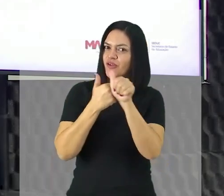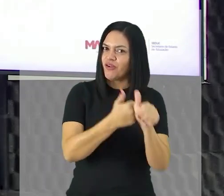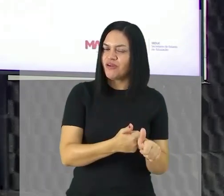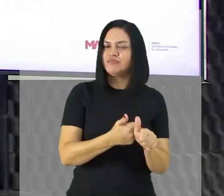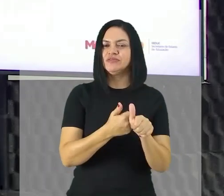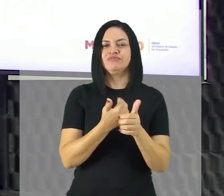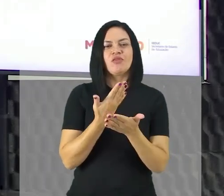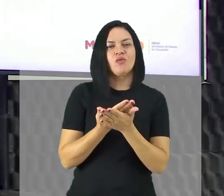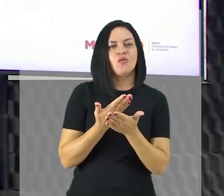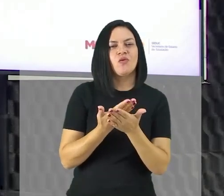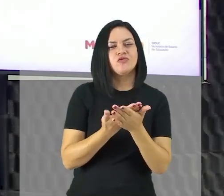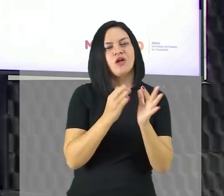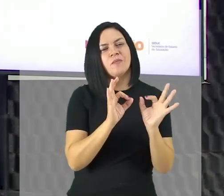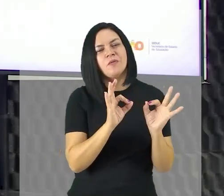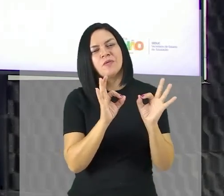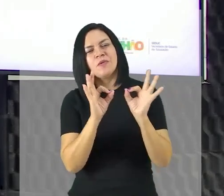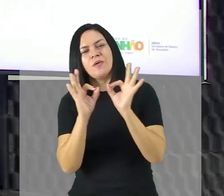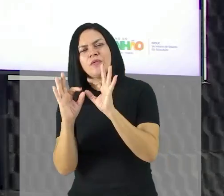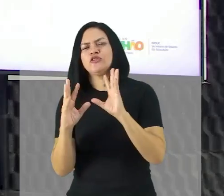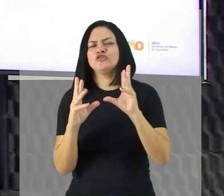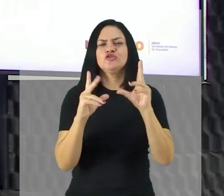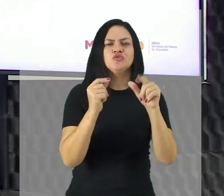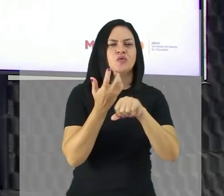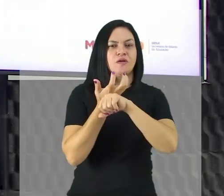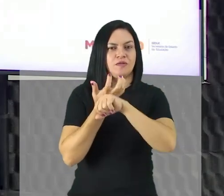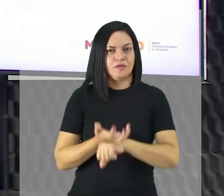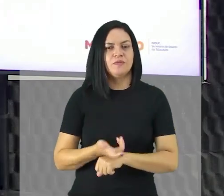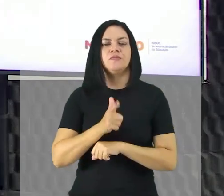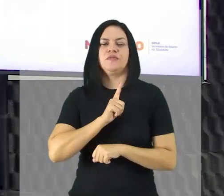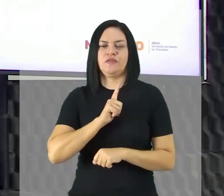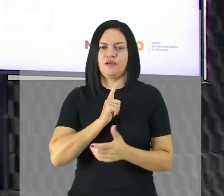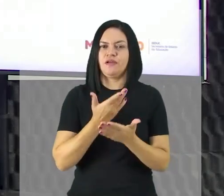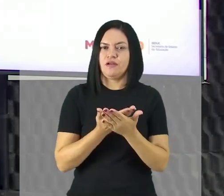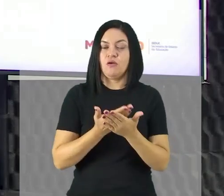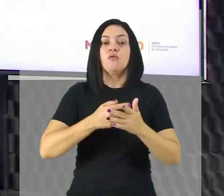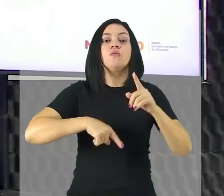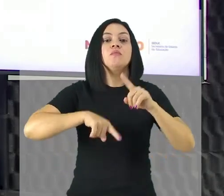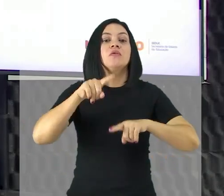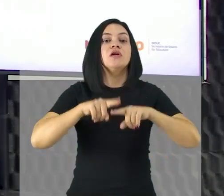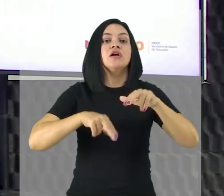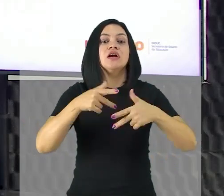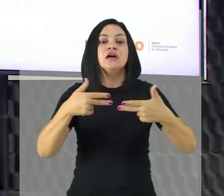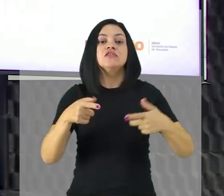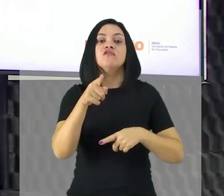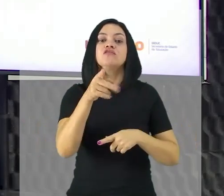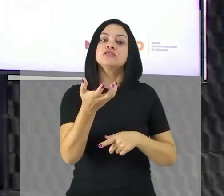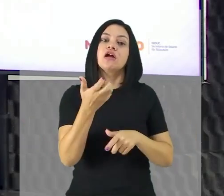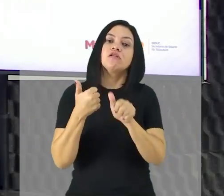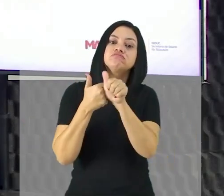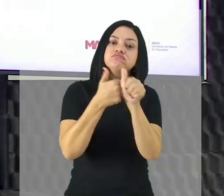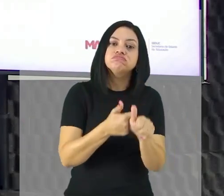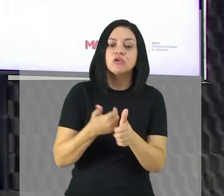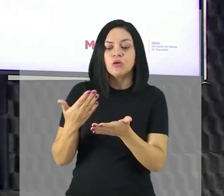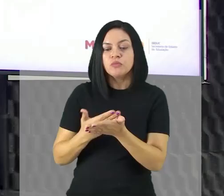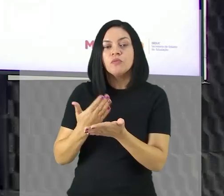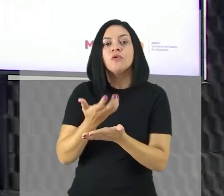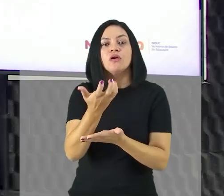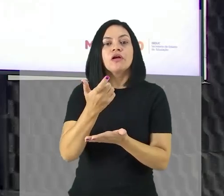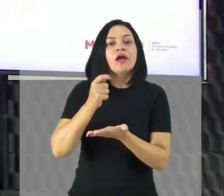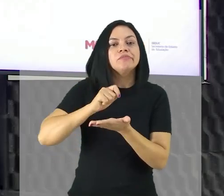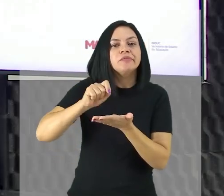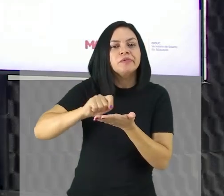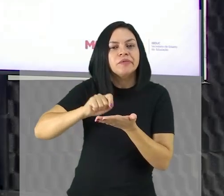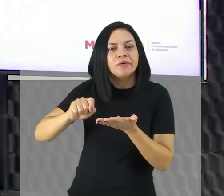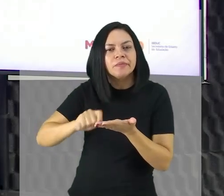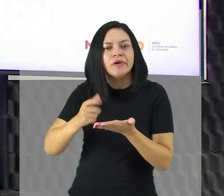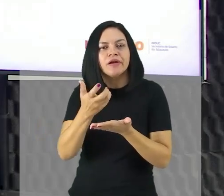nossas aulas direitinho, tem aulas de todas as disciplinas. O material, você quer acompanhar o material, quer escrever, quer rabiscar